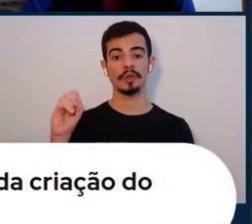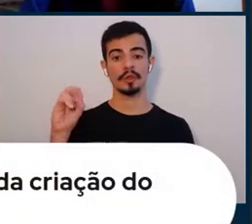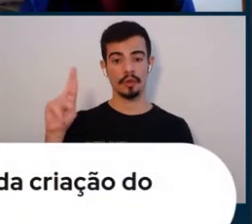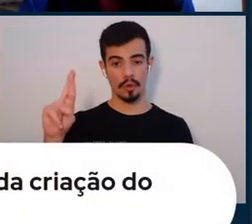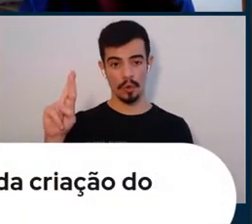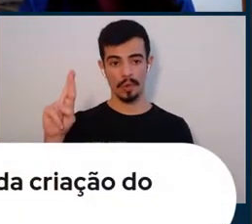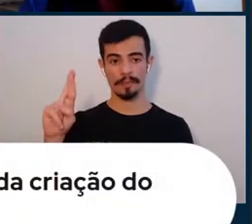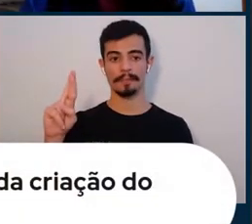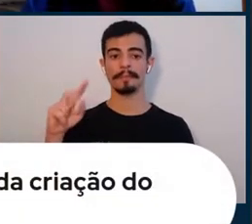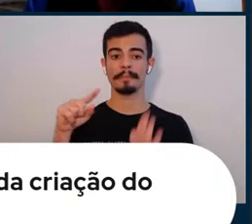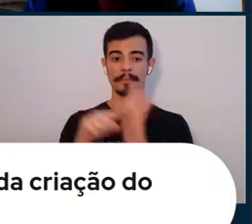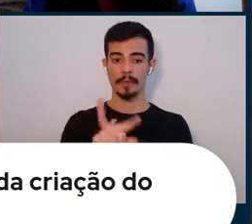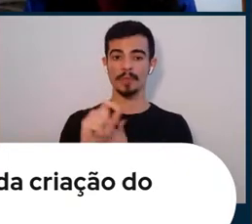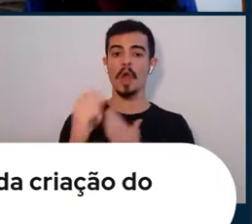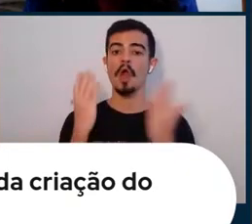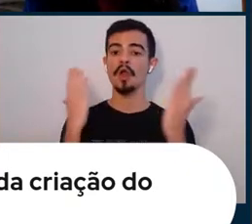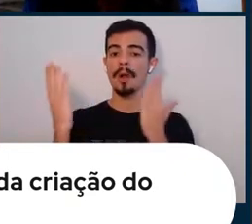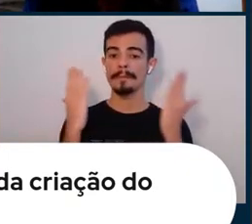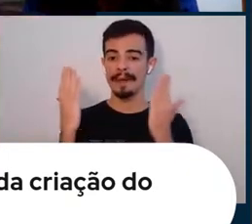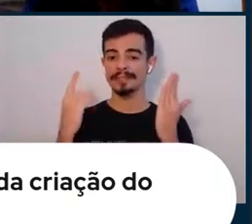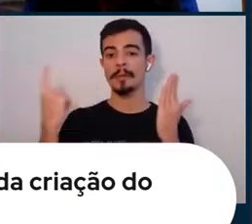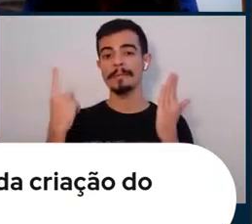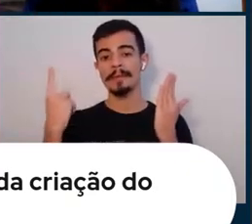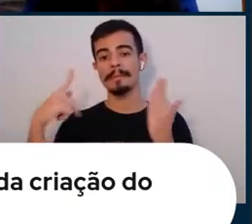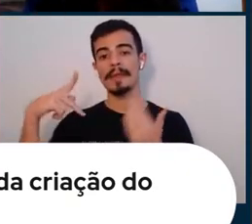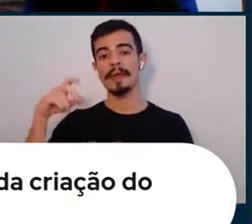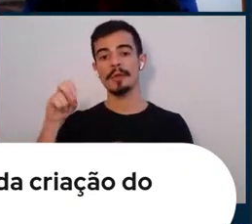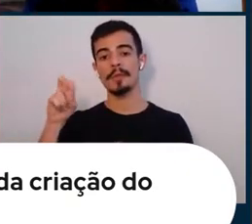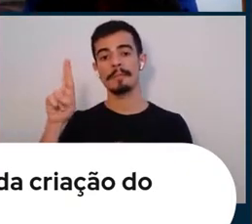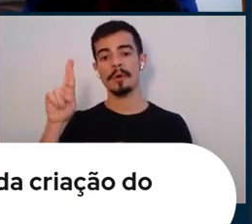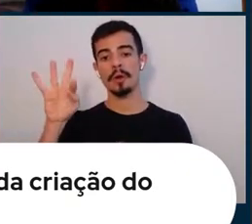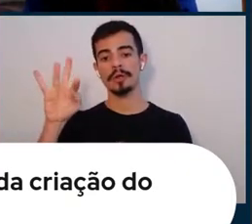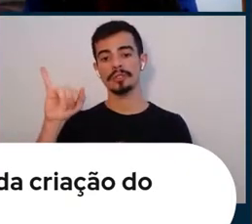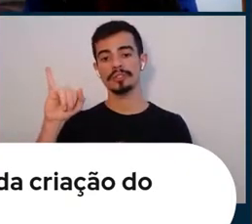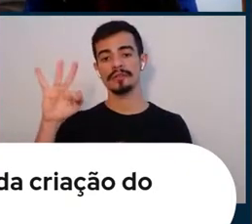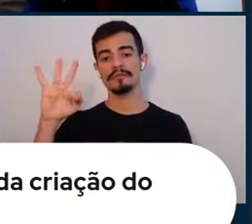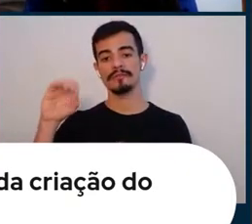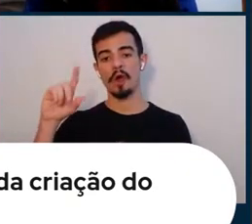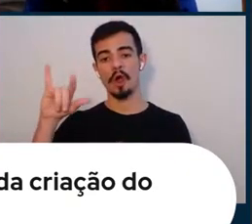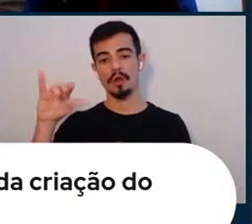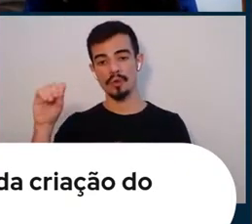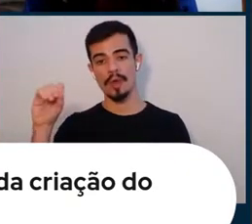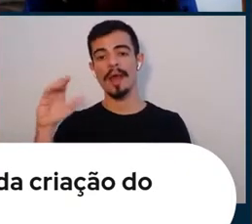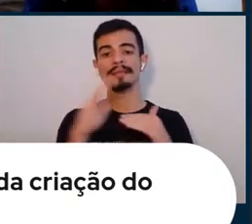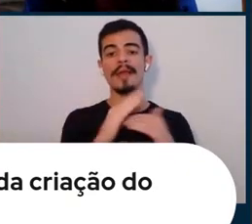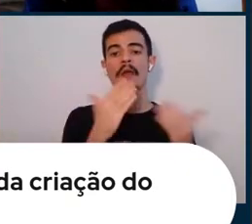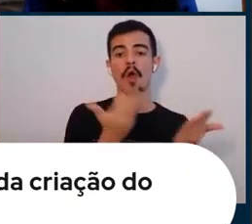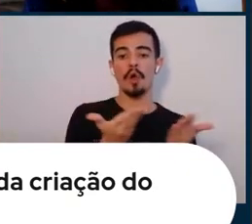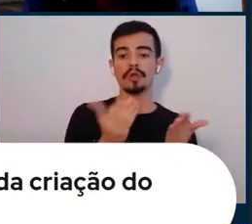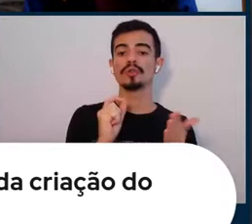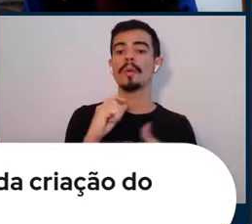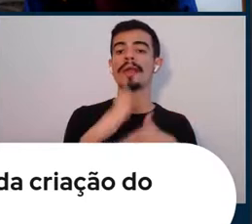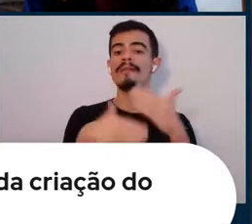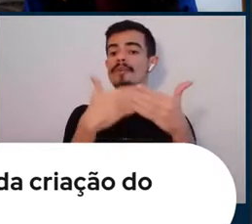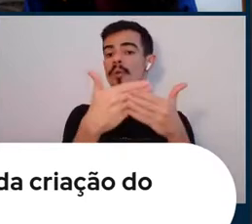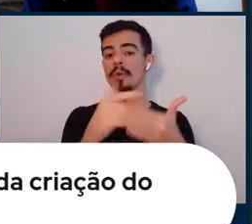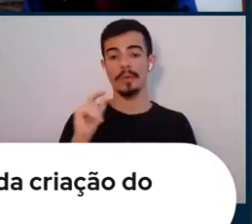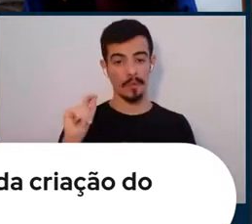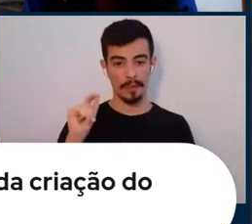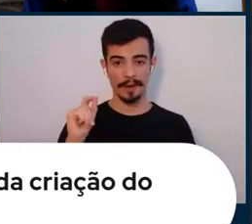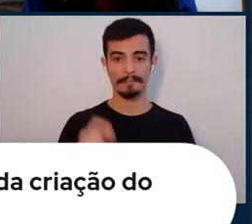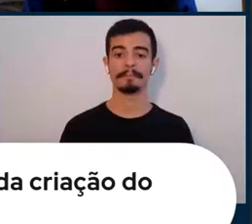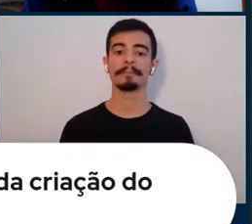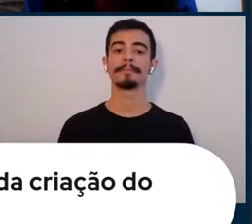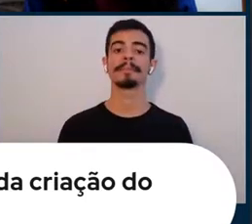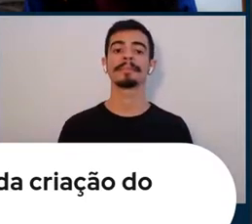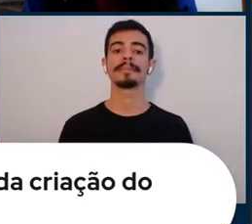o primeiro portfólio até o atual, né, qual é o ponto na abordagem da criação que evoluiu ou mudou? Eu queria responder